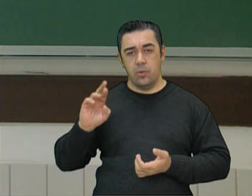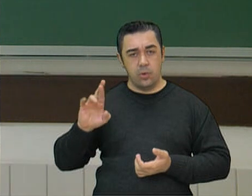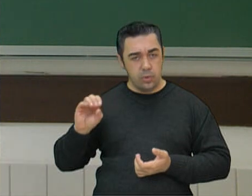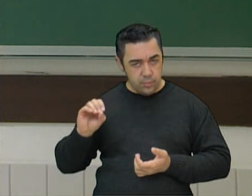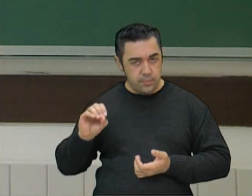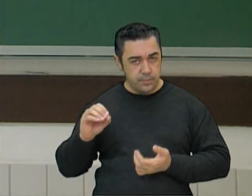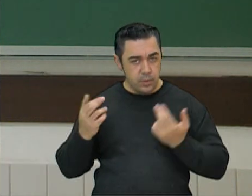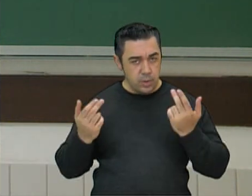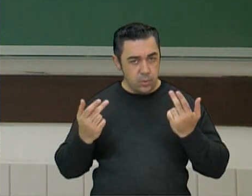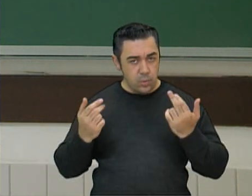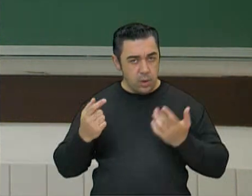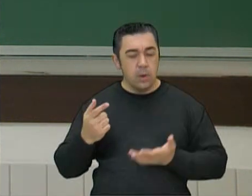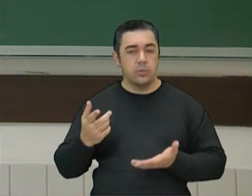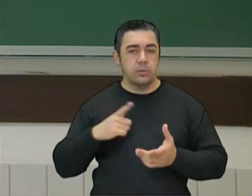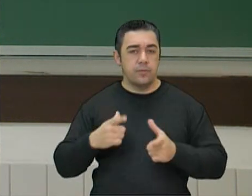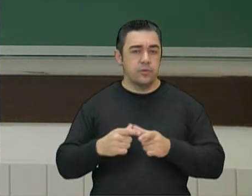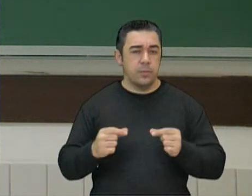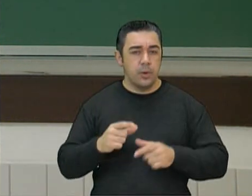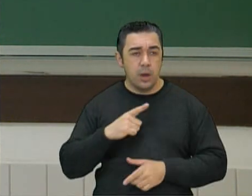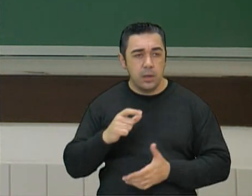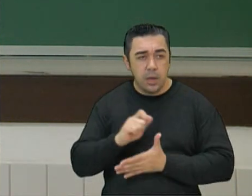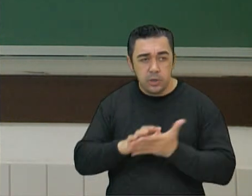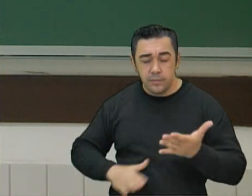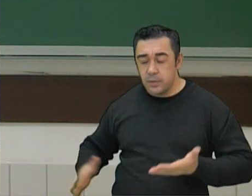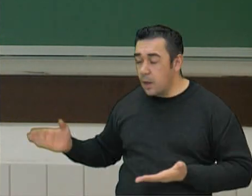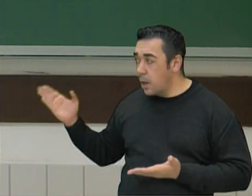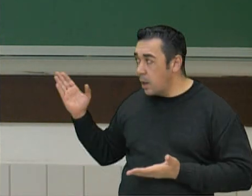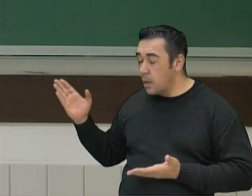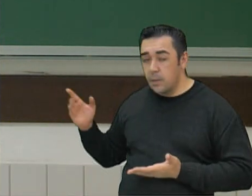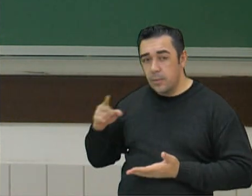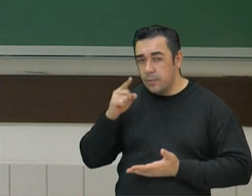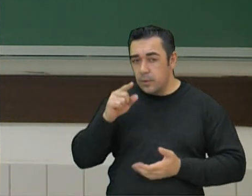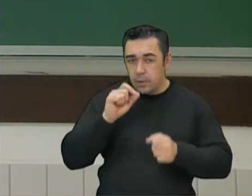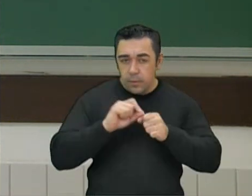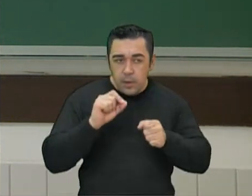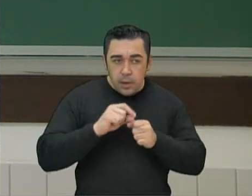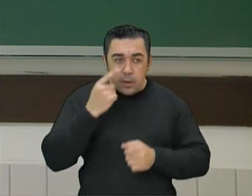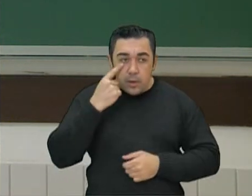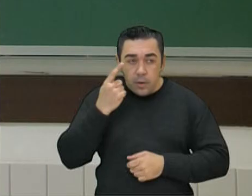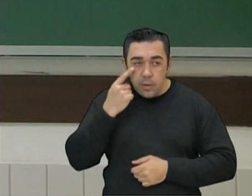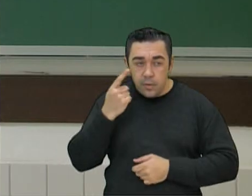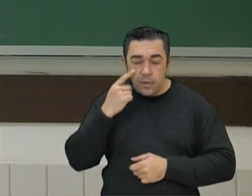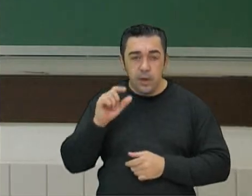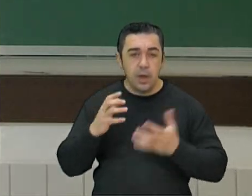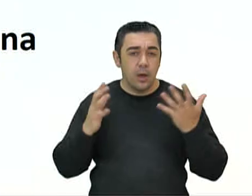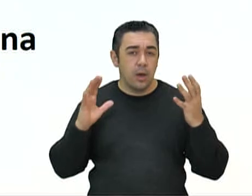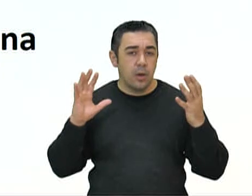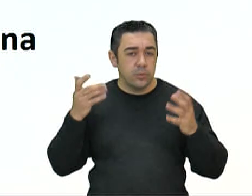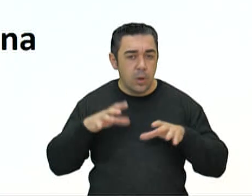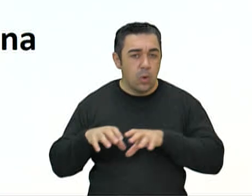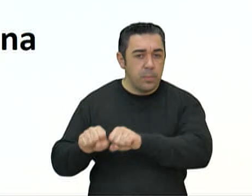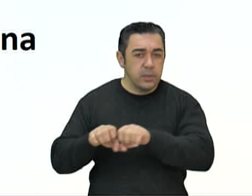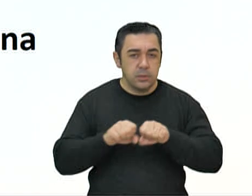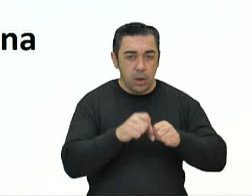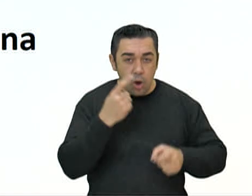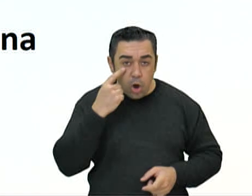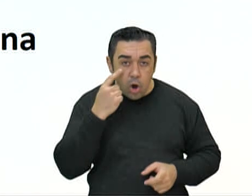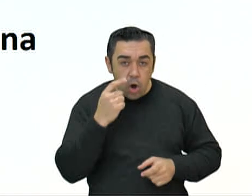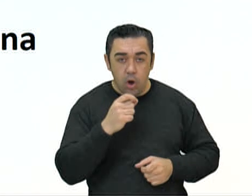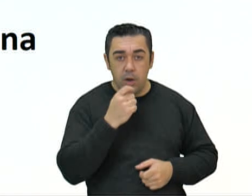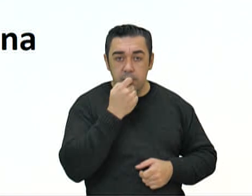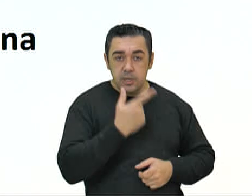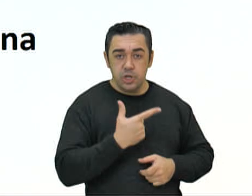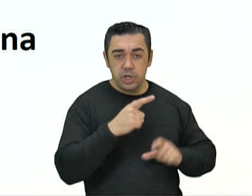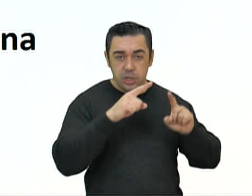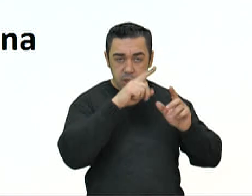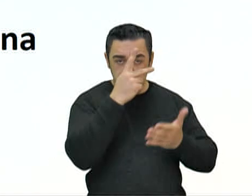Então, tem uma tarefa para você exatamente em cima um pouco desse expansionismo que você viu até agora. Analise bem essa charge, dê